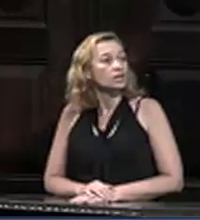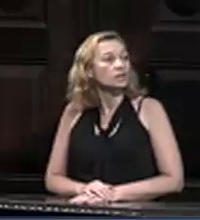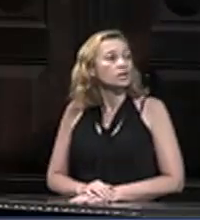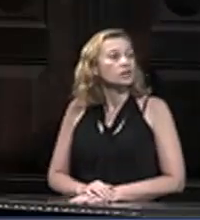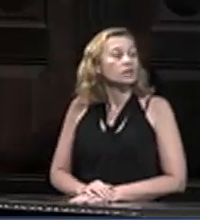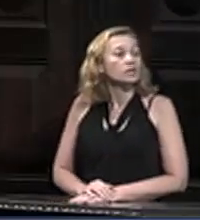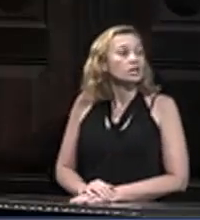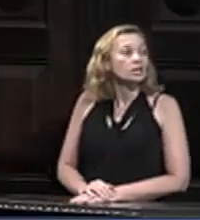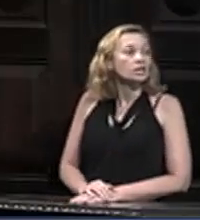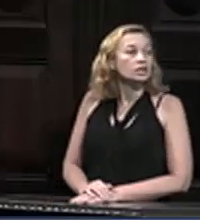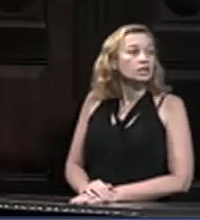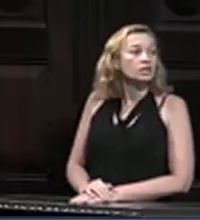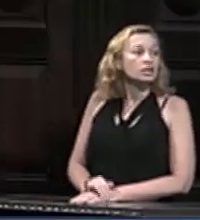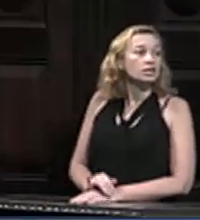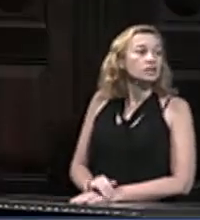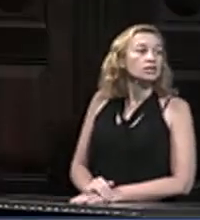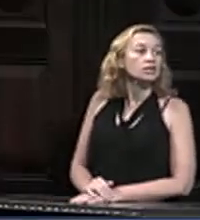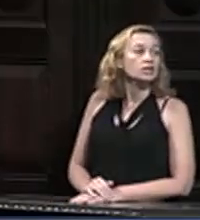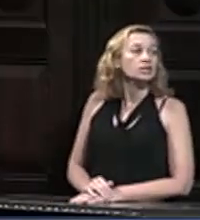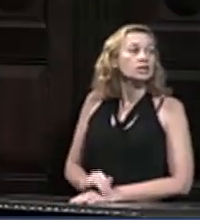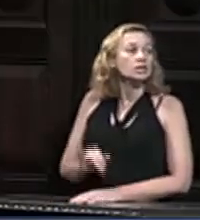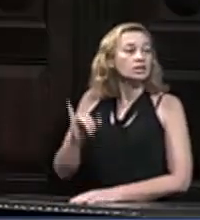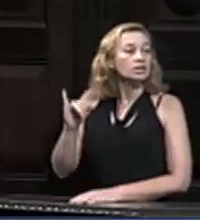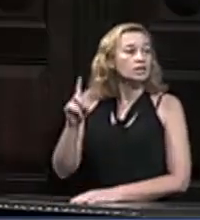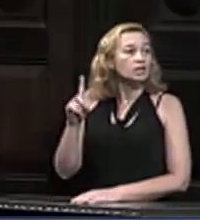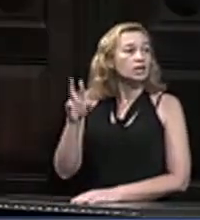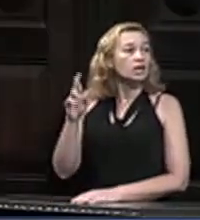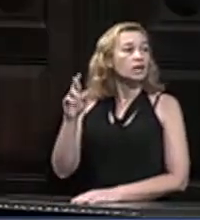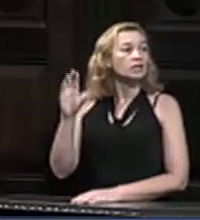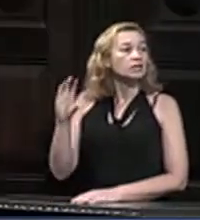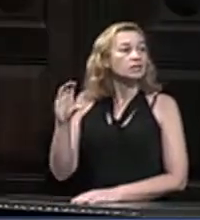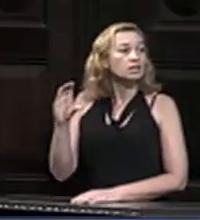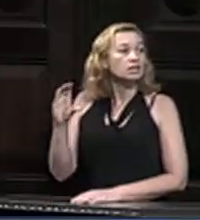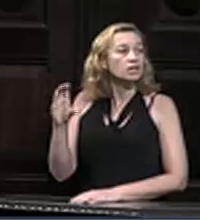IDRC, CRI, mas vem também Open Society,